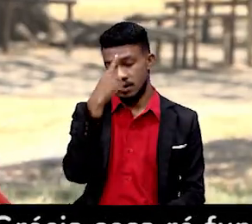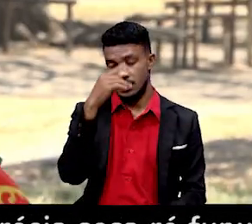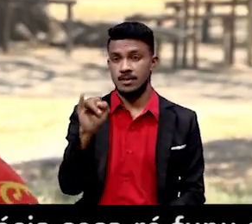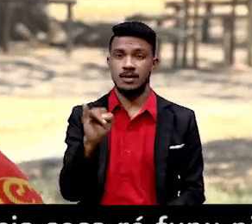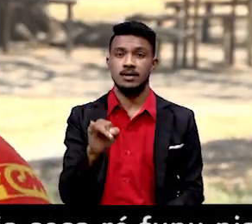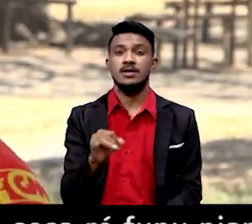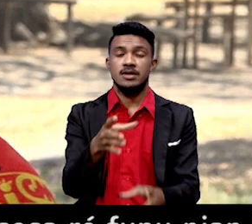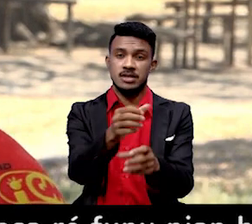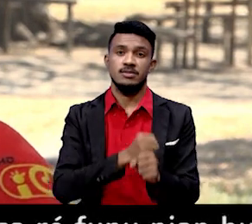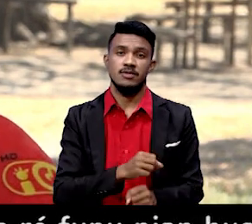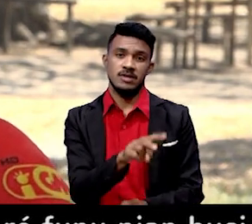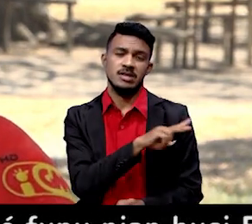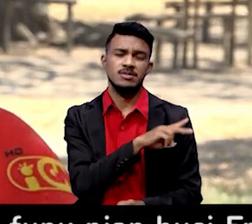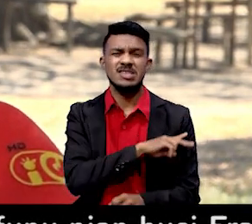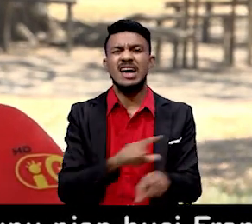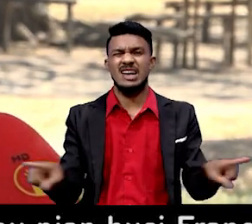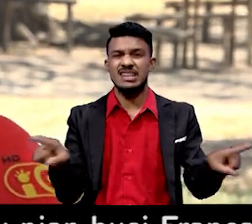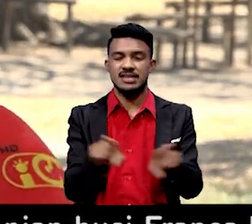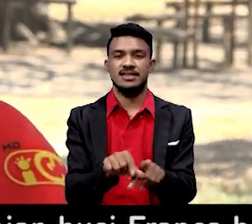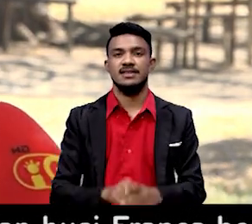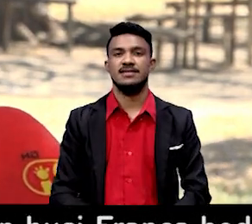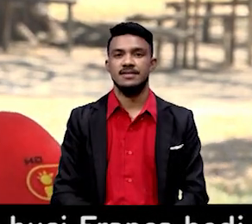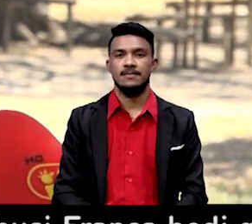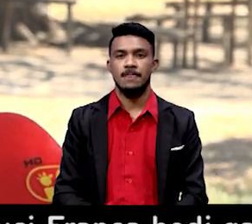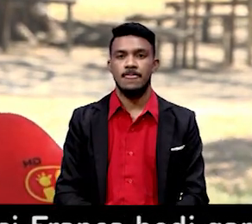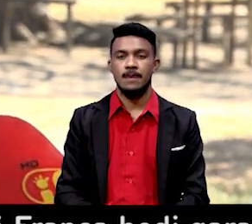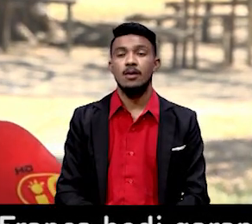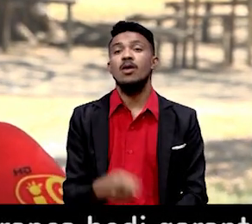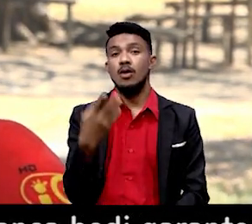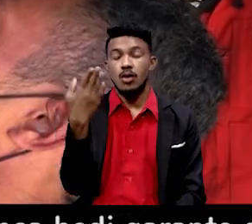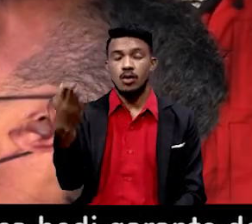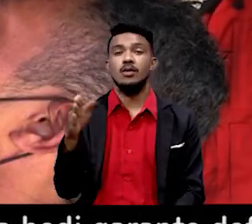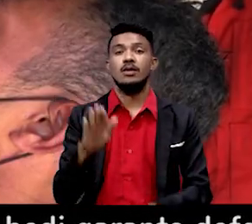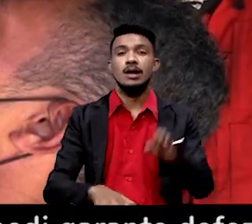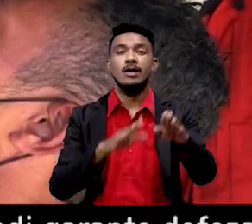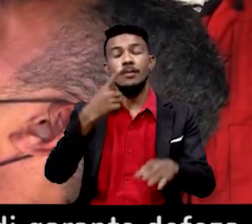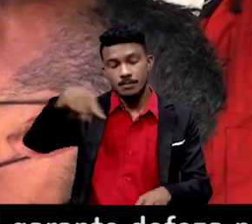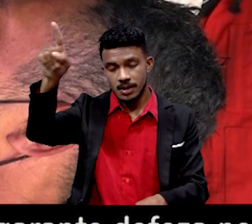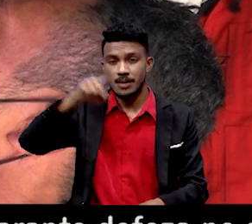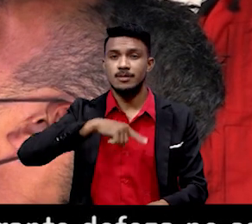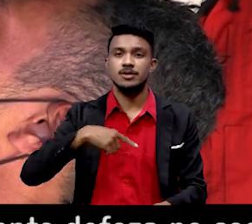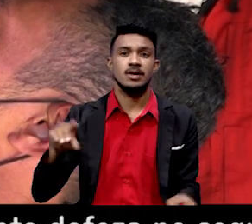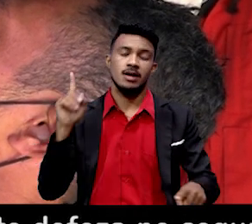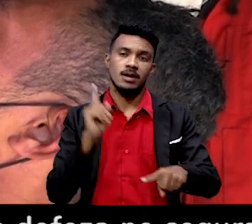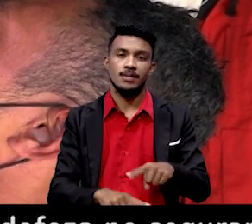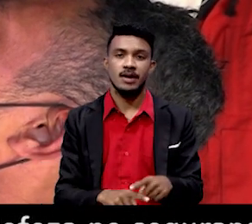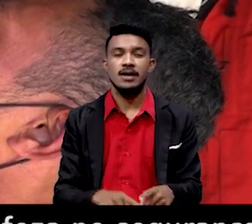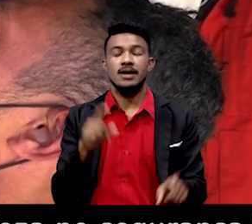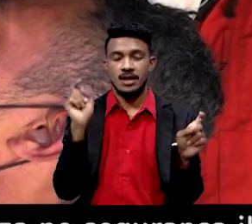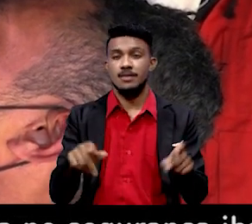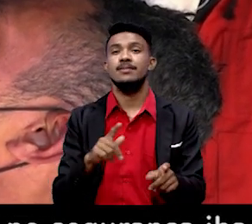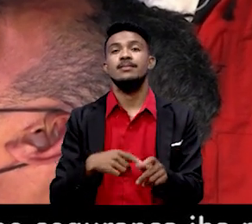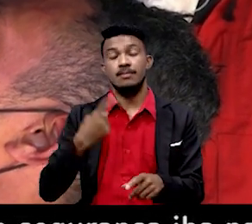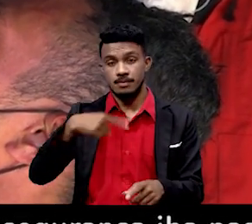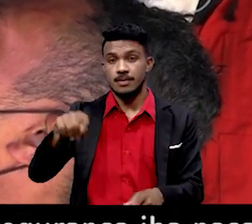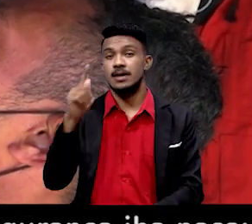sim, vacina, vamos a nessa de. O lá, vamos a mesma dia que na parte. O tem que vai suar, tá? O bem vacina da la rua, da